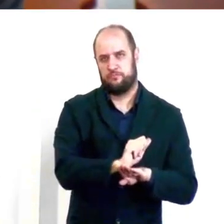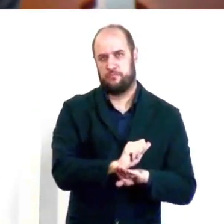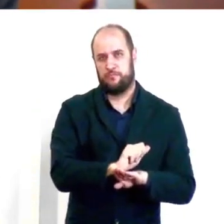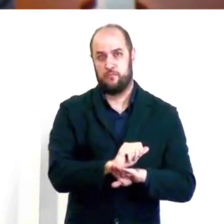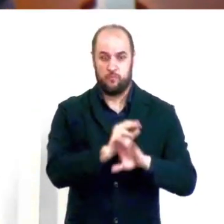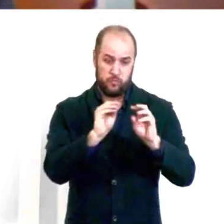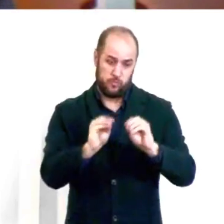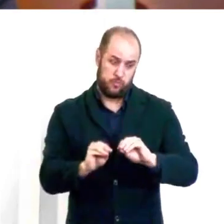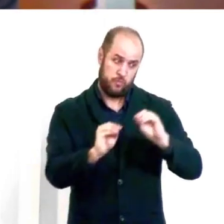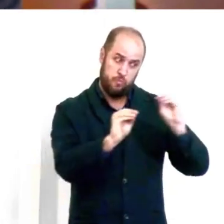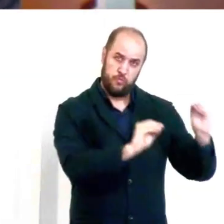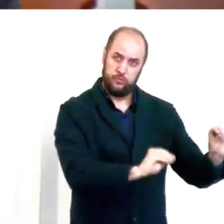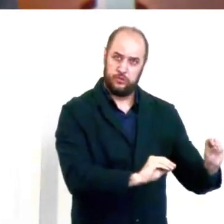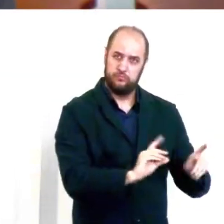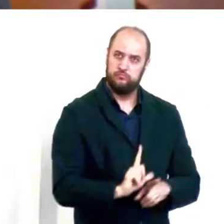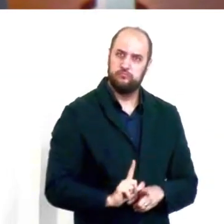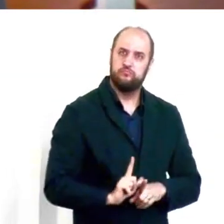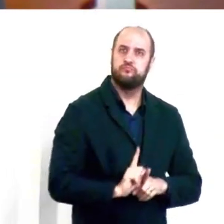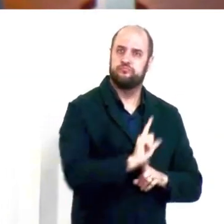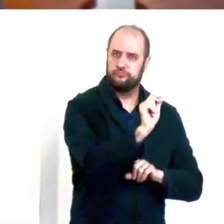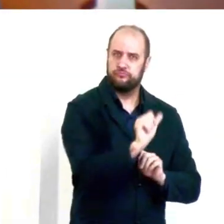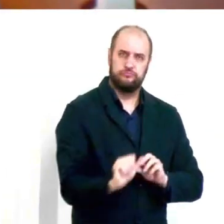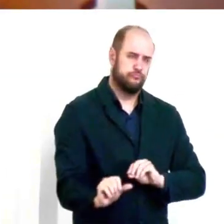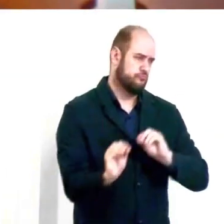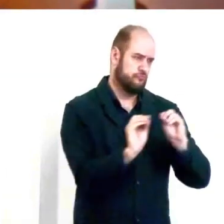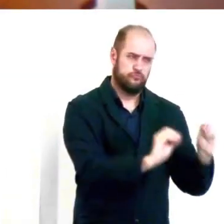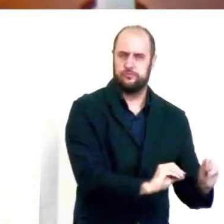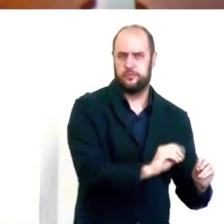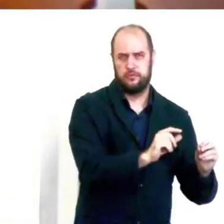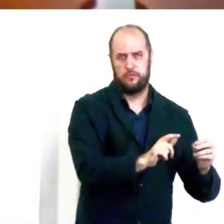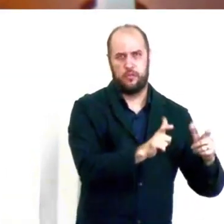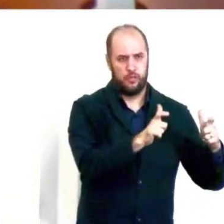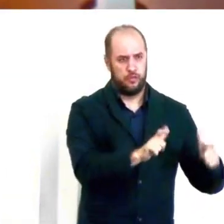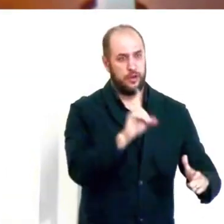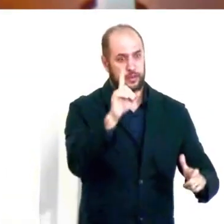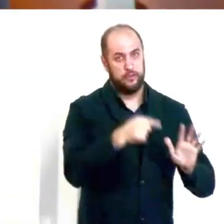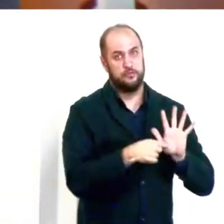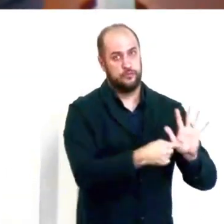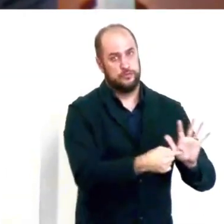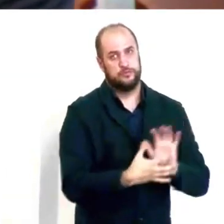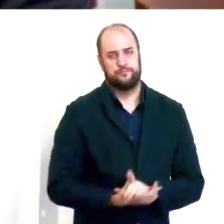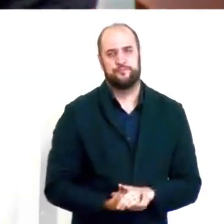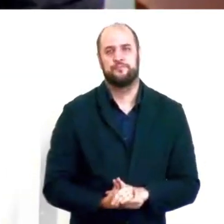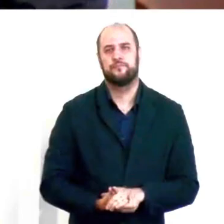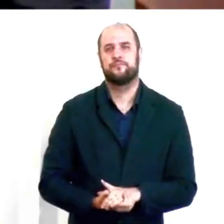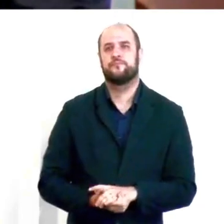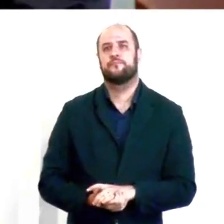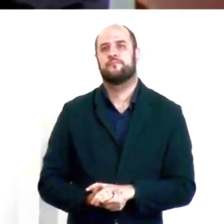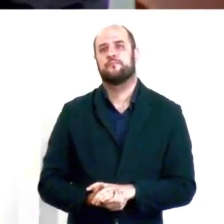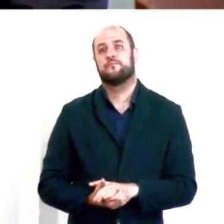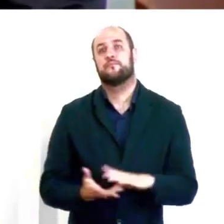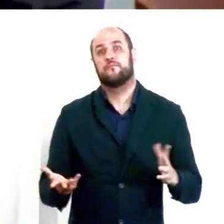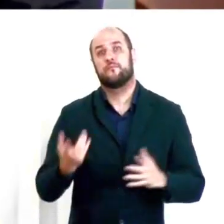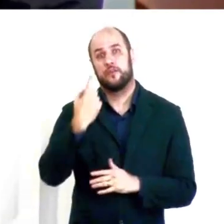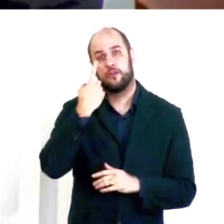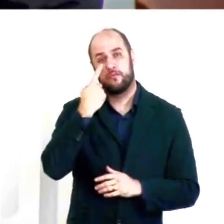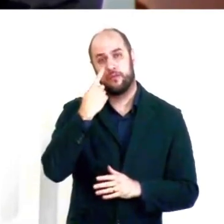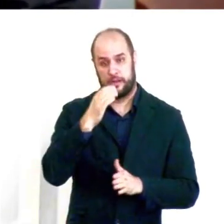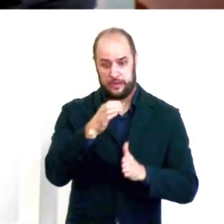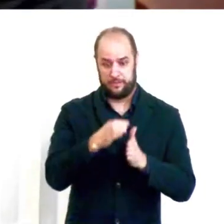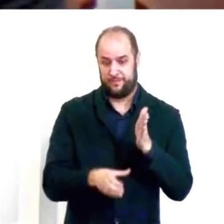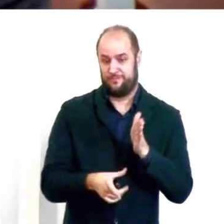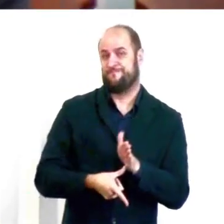sair e ir para uma terra que Deus iria mostrar. Só que se você for no capítulo